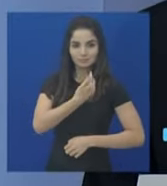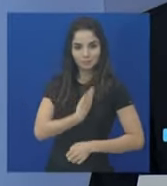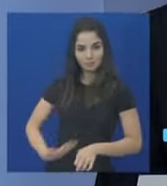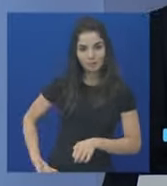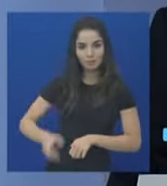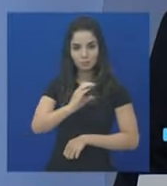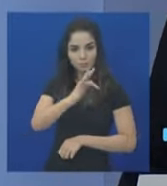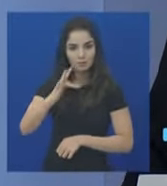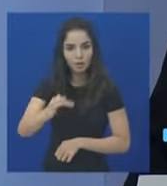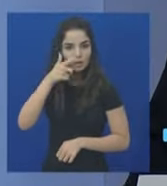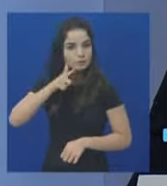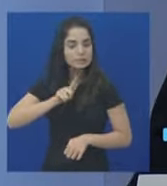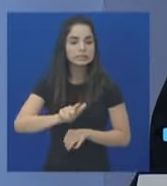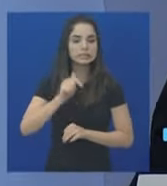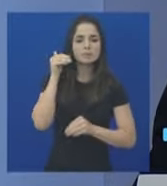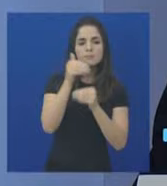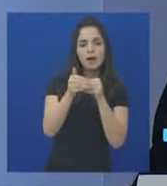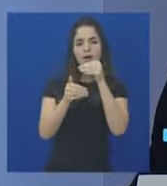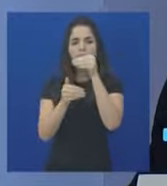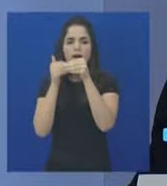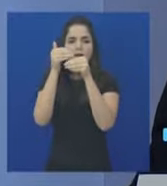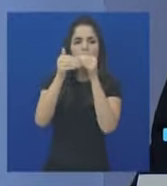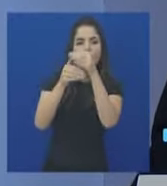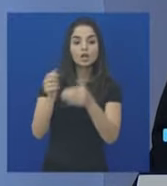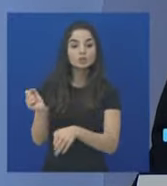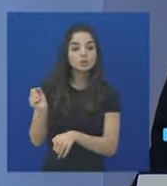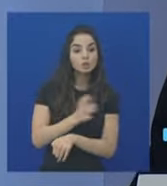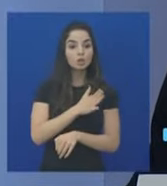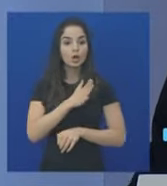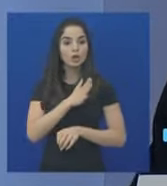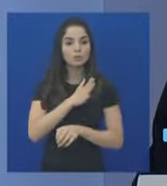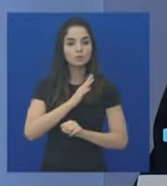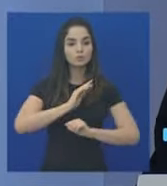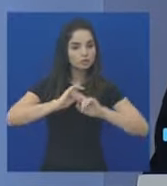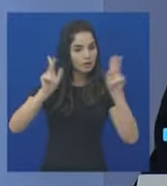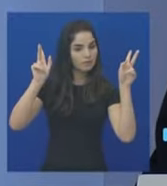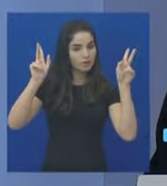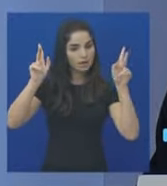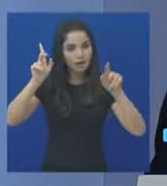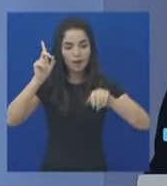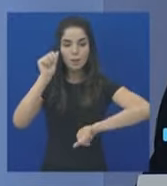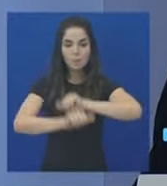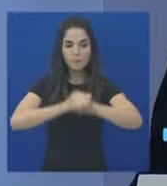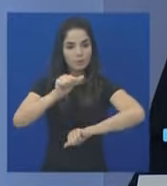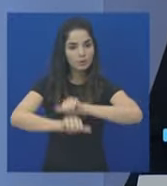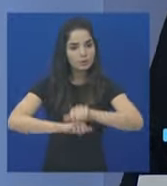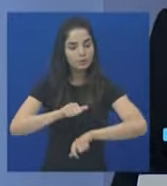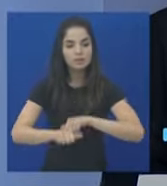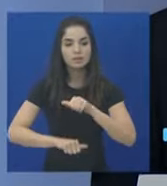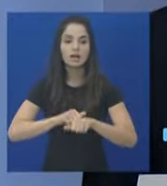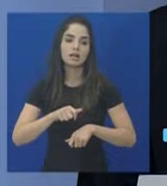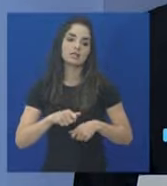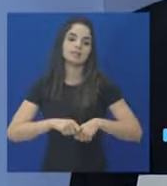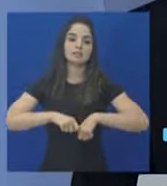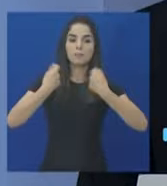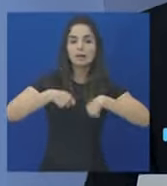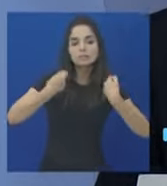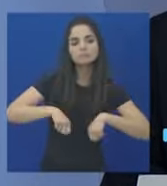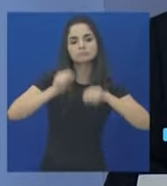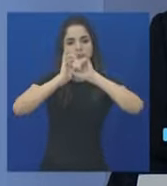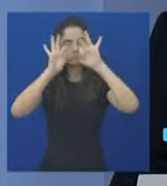que possamos construir um novo modelo, um novo tempo. A mudança passa necessariamente pela transparência.